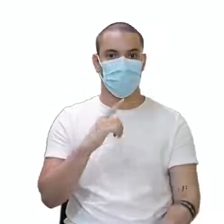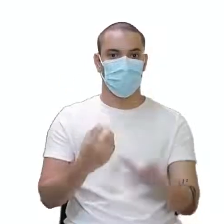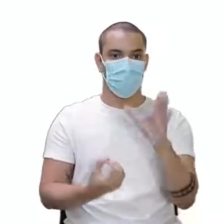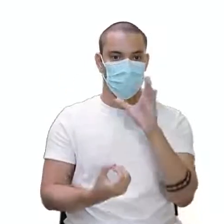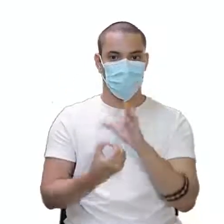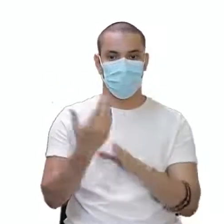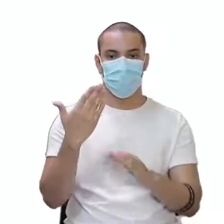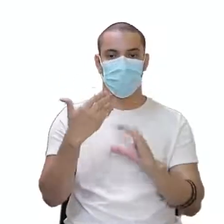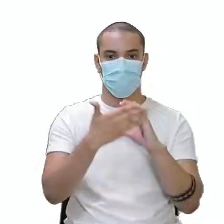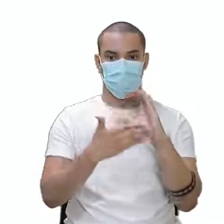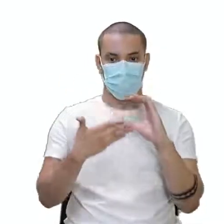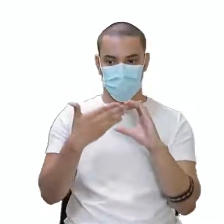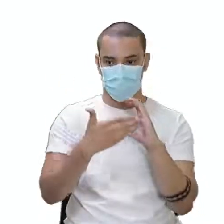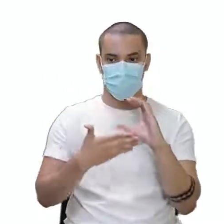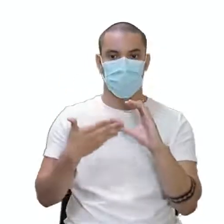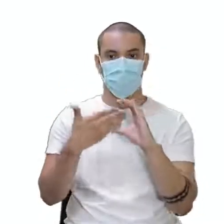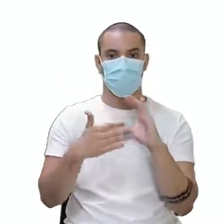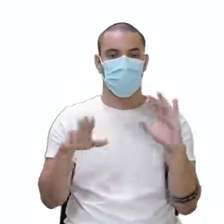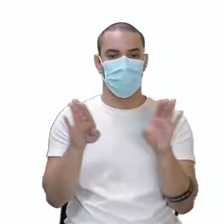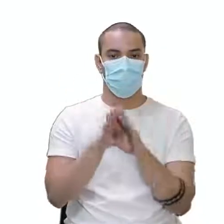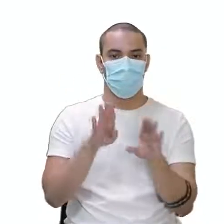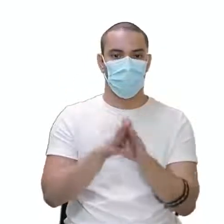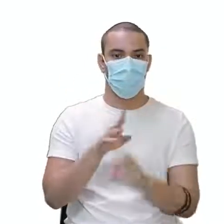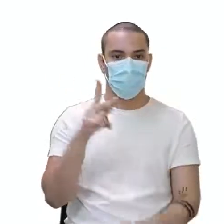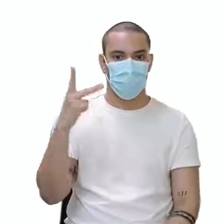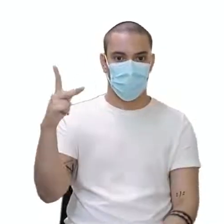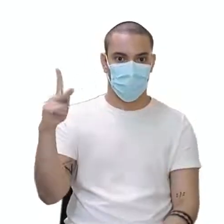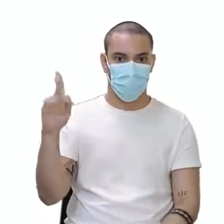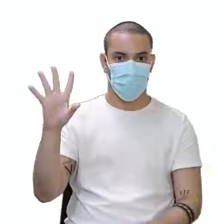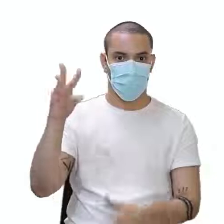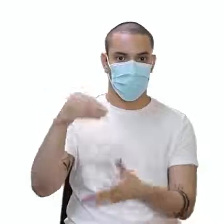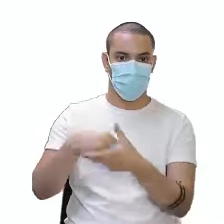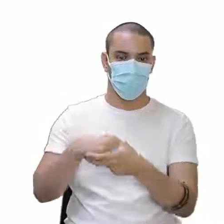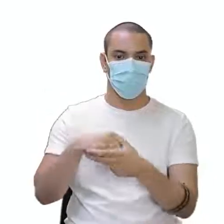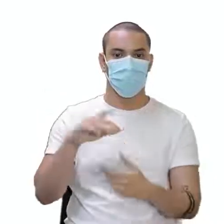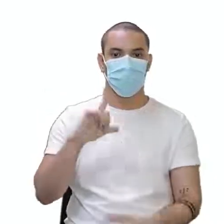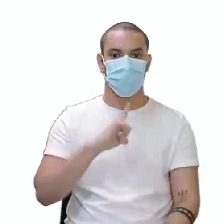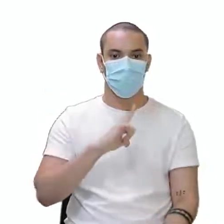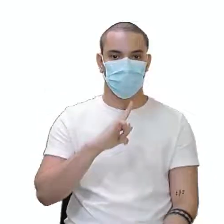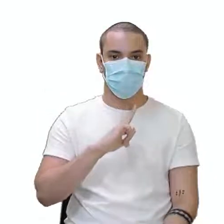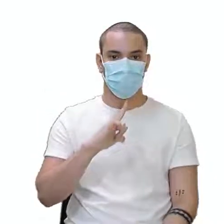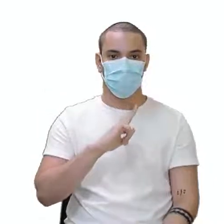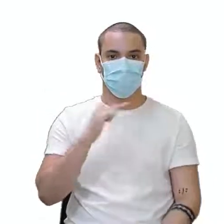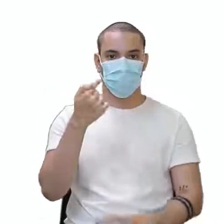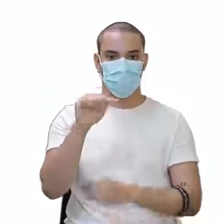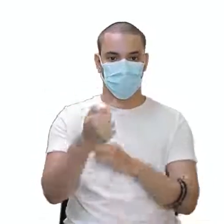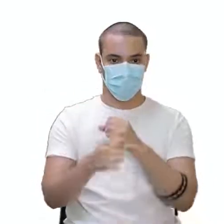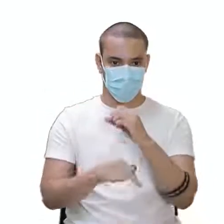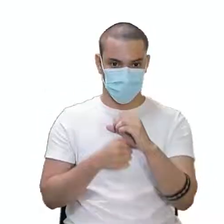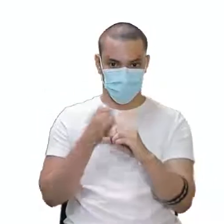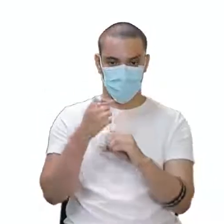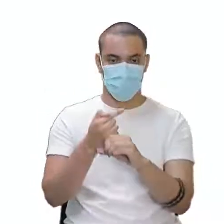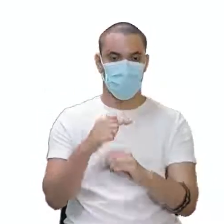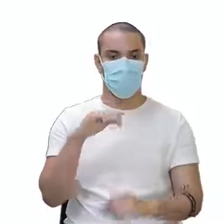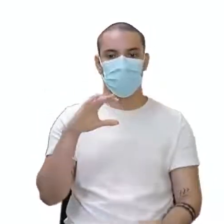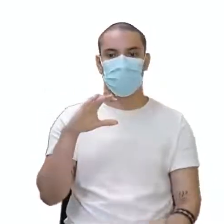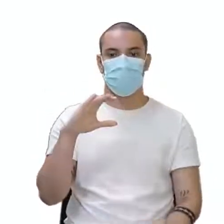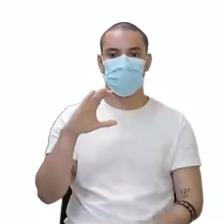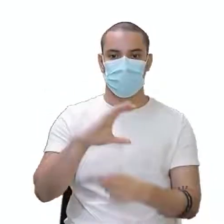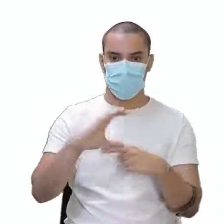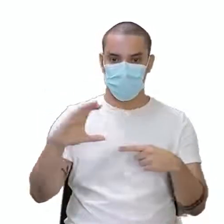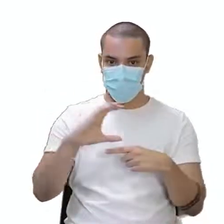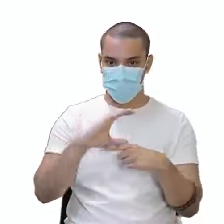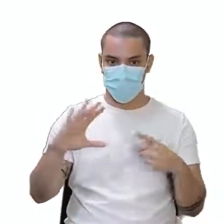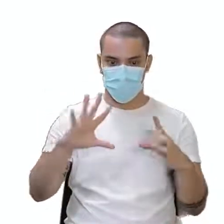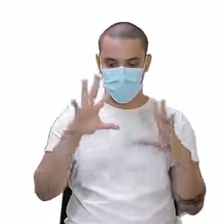de carboidratos e aí nesses carboidratos você vai ter o átomo de carbono que vai ser incorporado